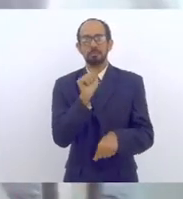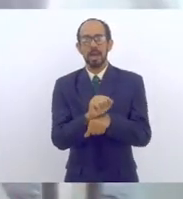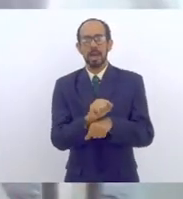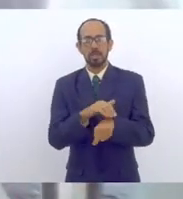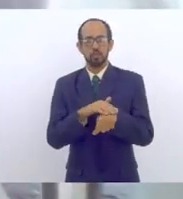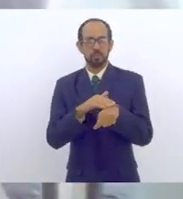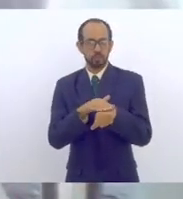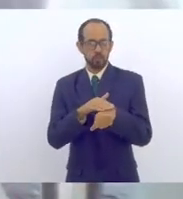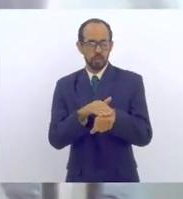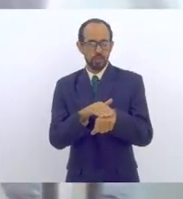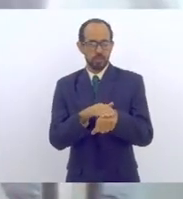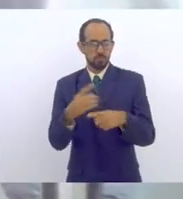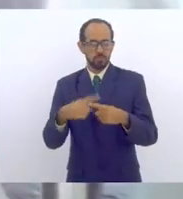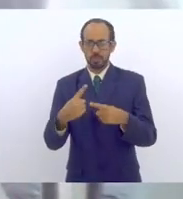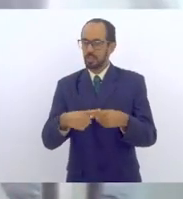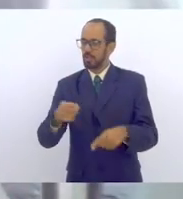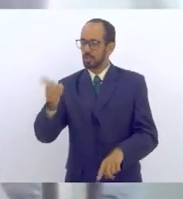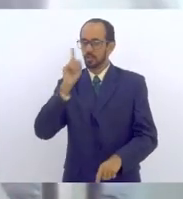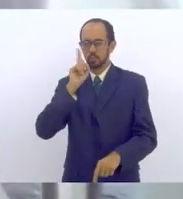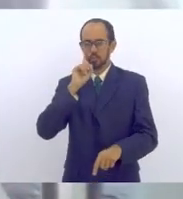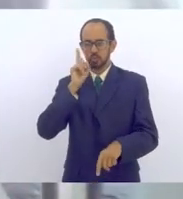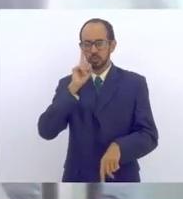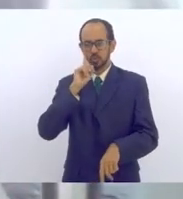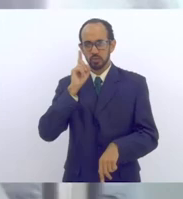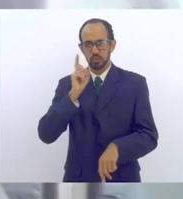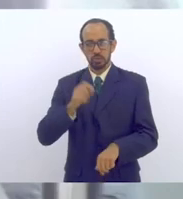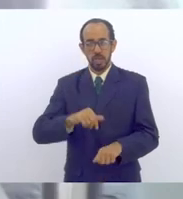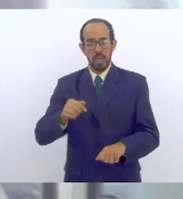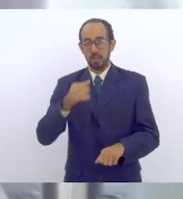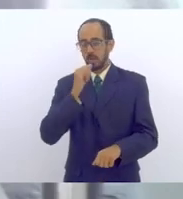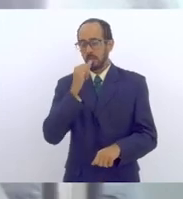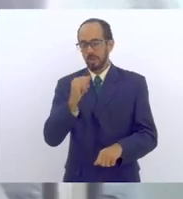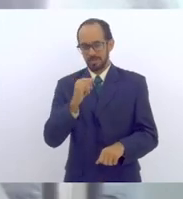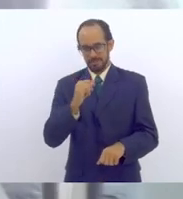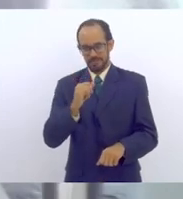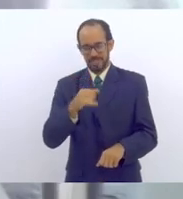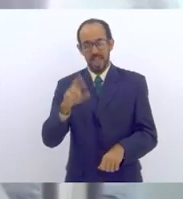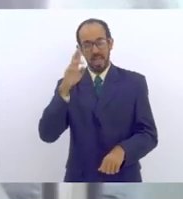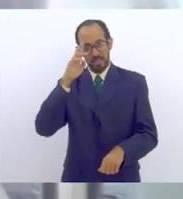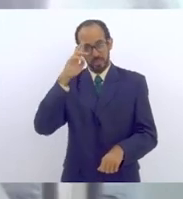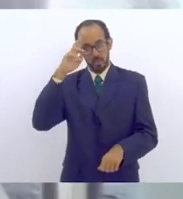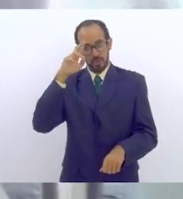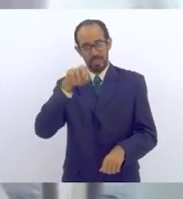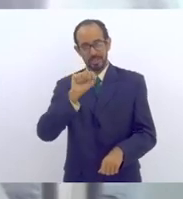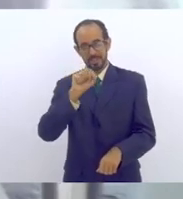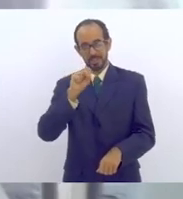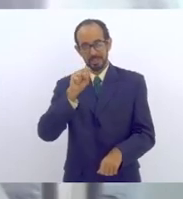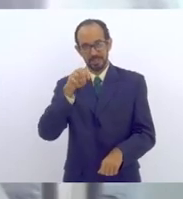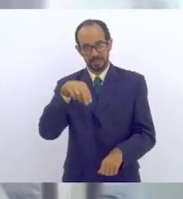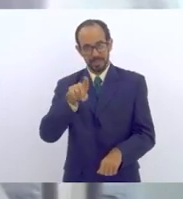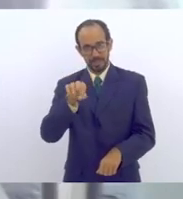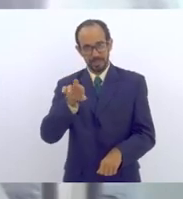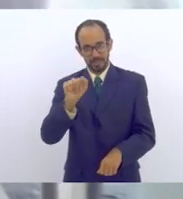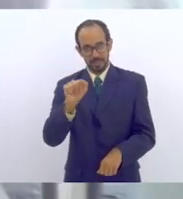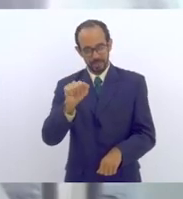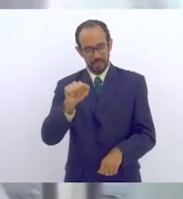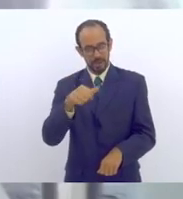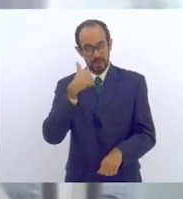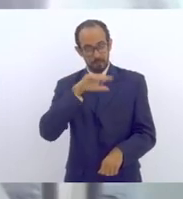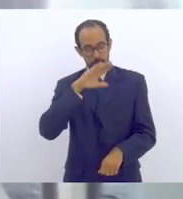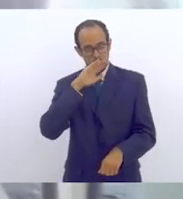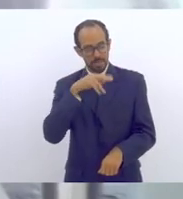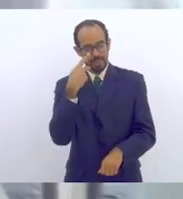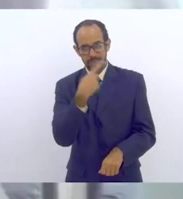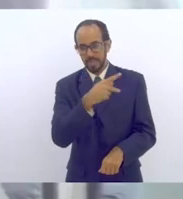vê o Alan elétrico todo dia a Dona Sandra deve ter um orgulho muito grande do Alan que a mãe dele